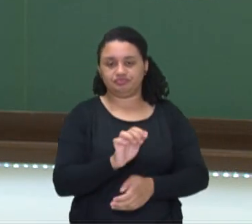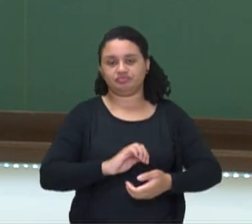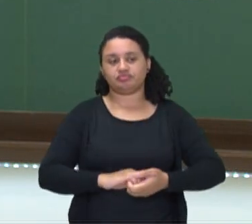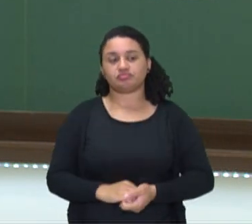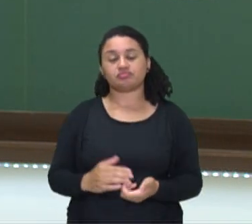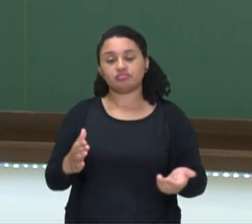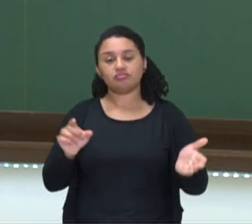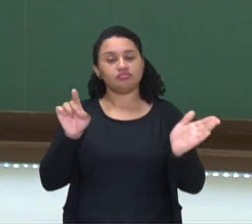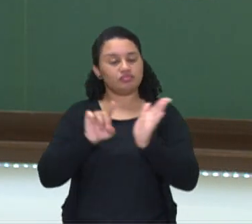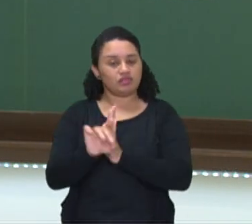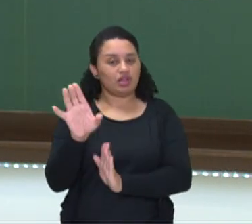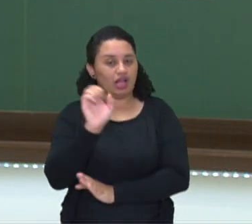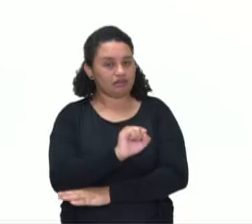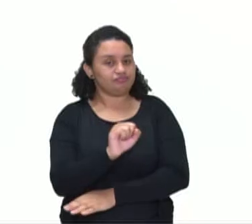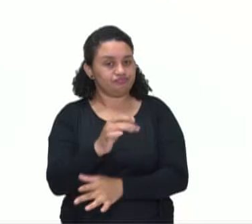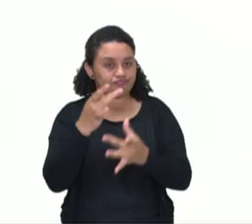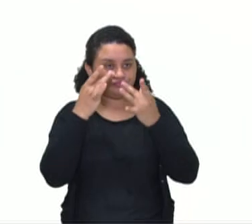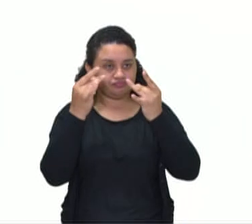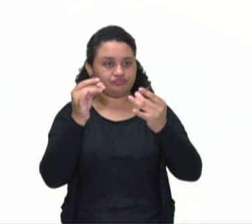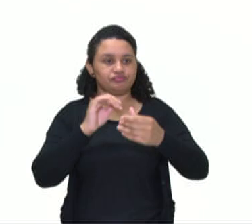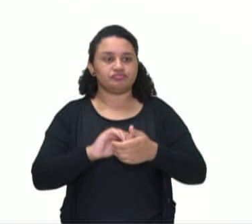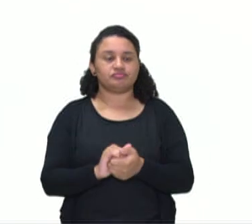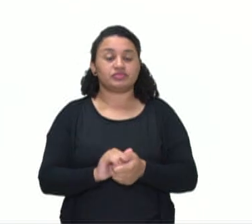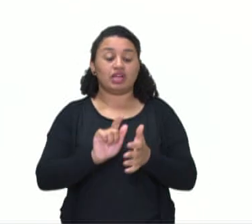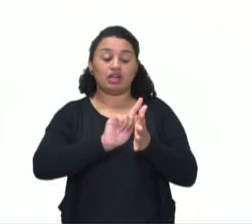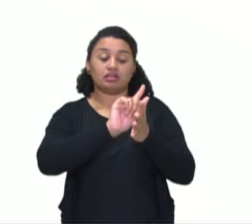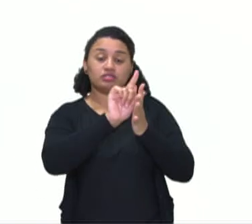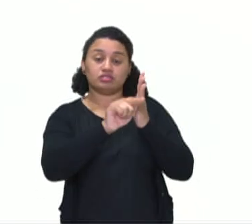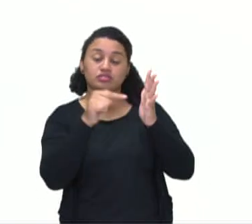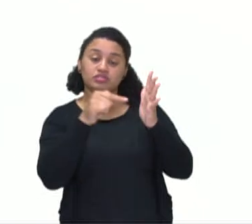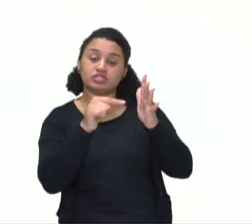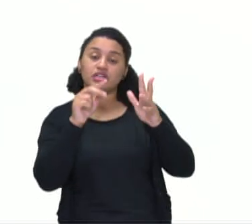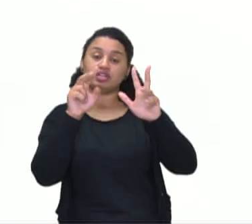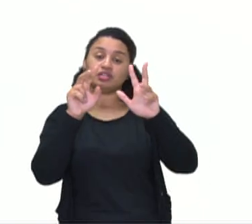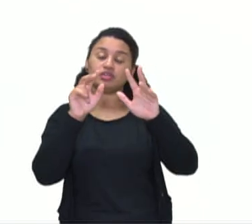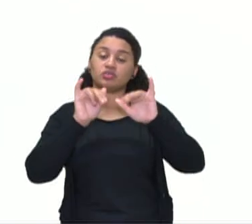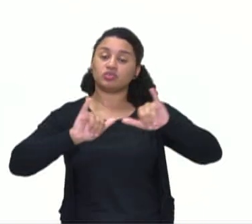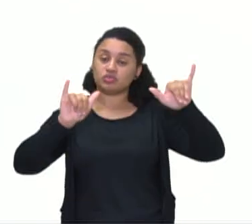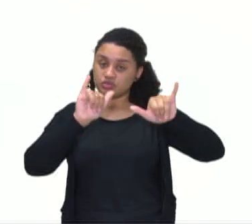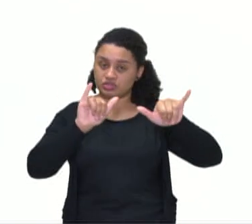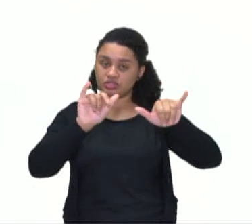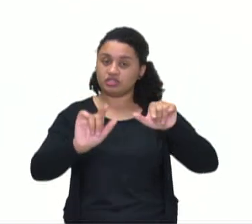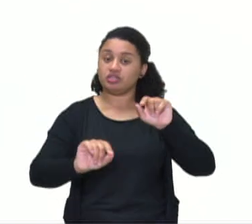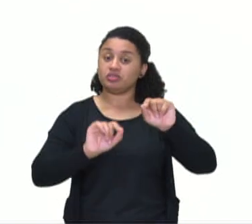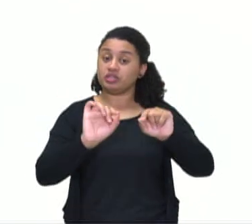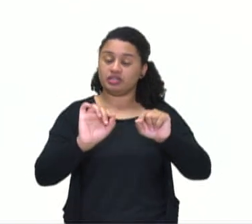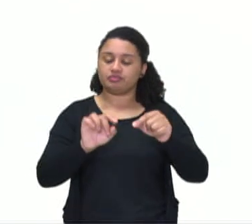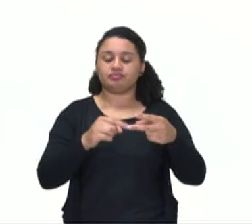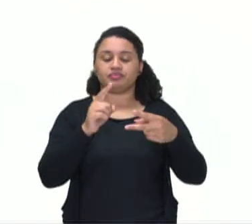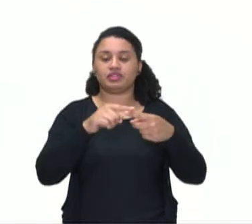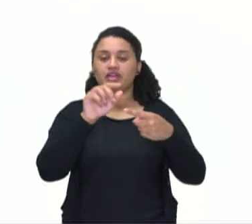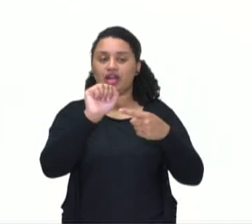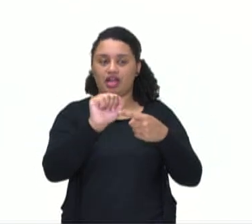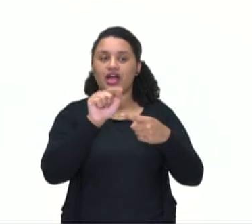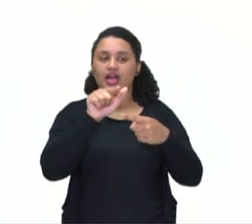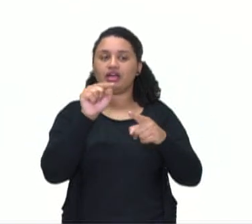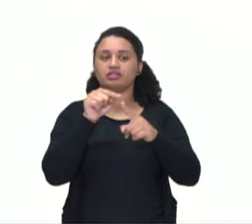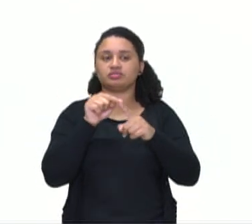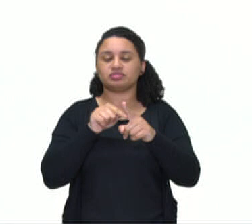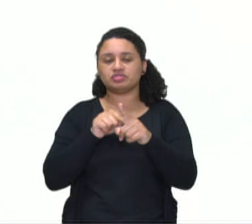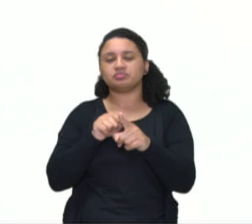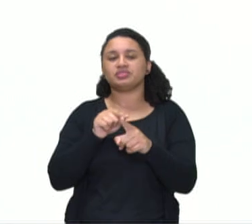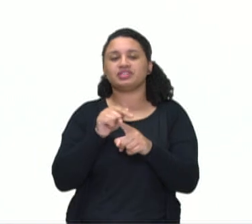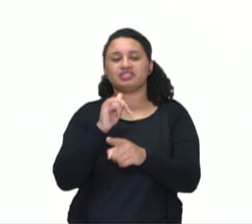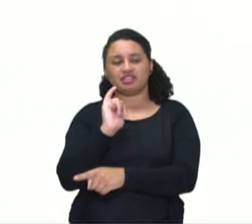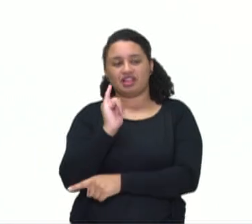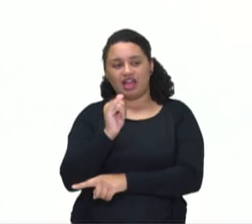Temos um quiz, preste atenção, em relação ao gênero notícia. Letra A. Pertence ao grupo dos textos da ordem do narrar,